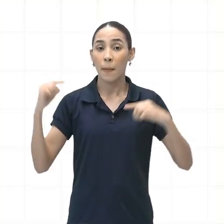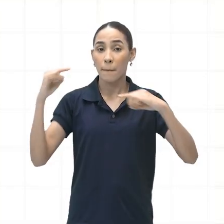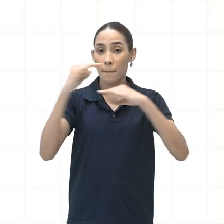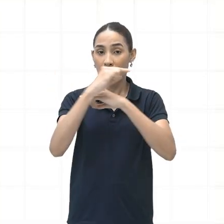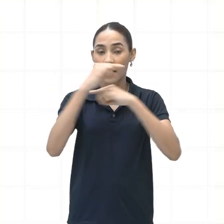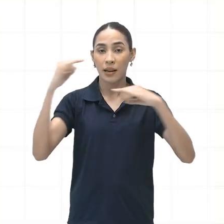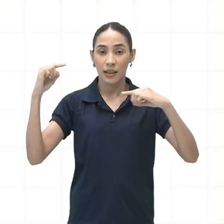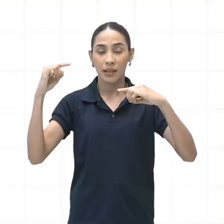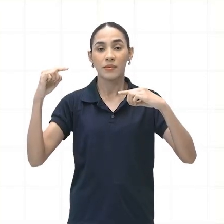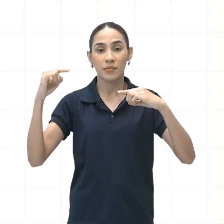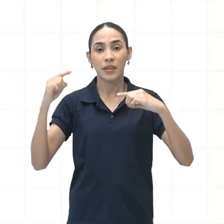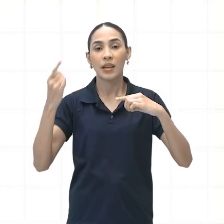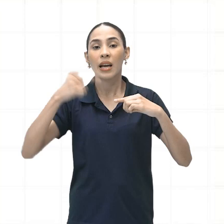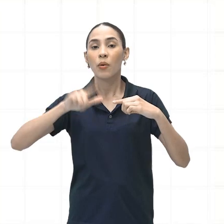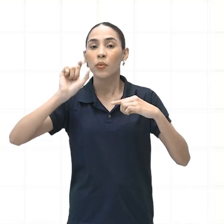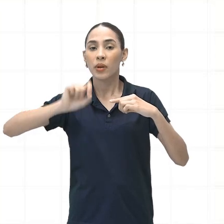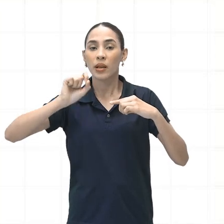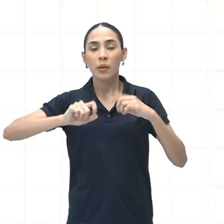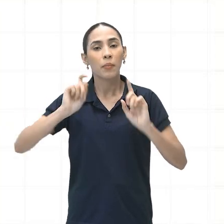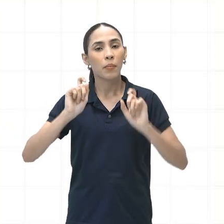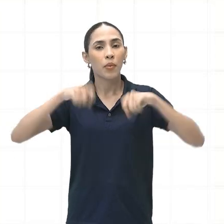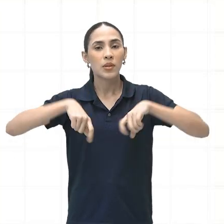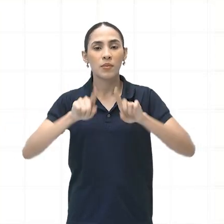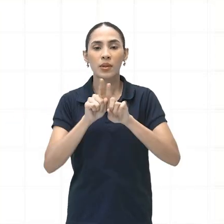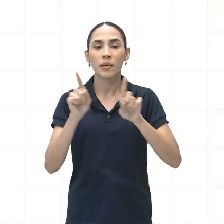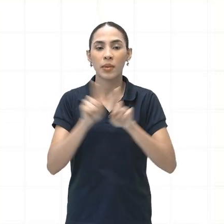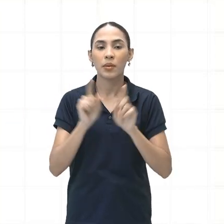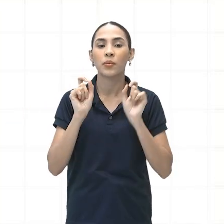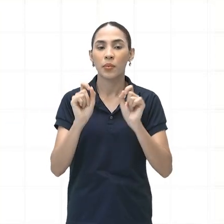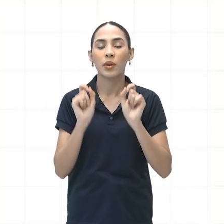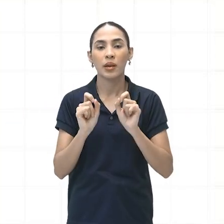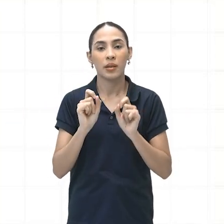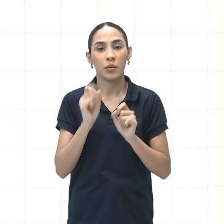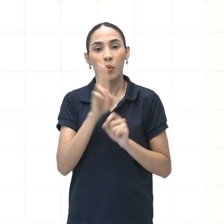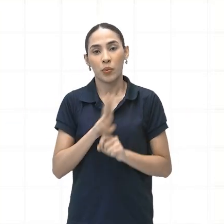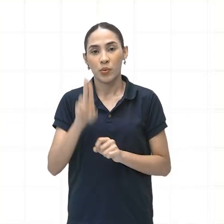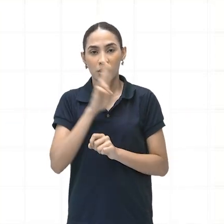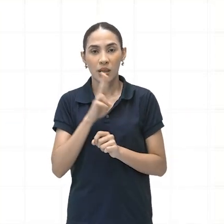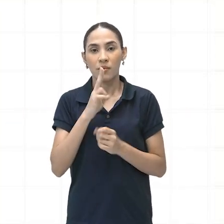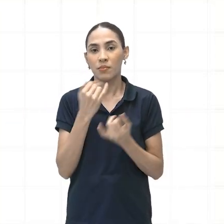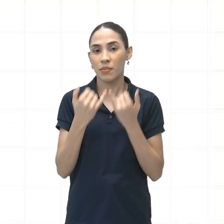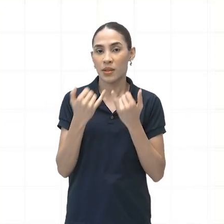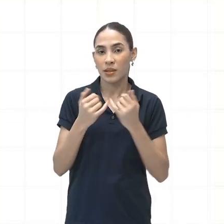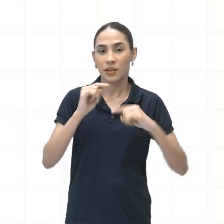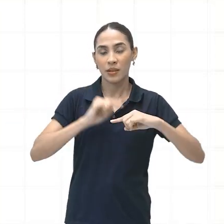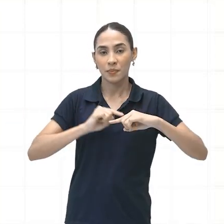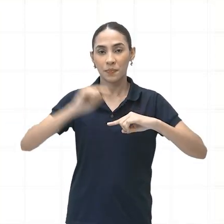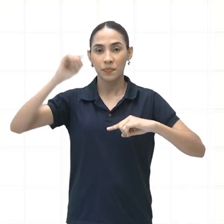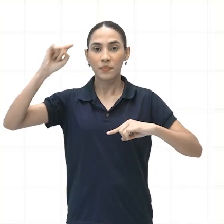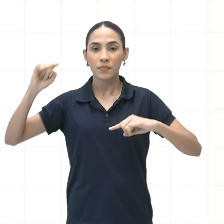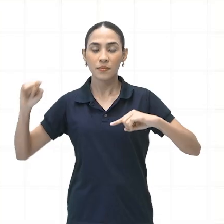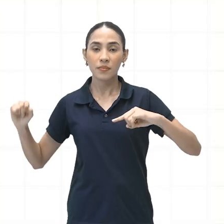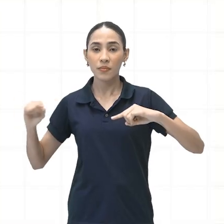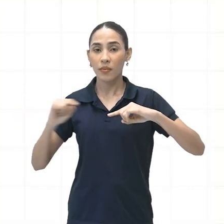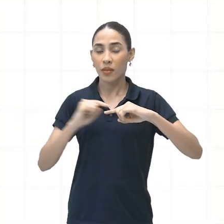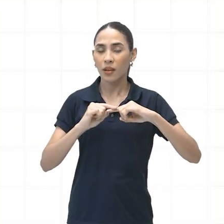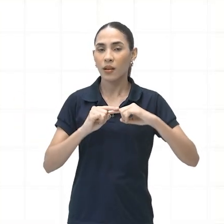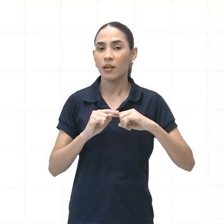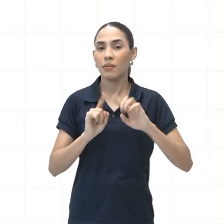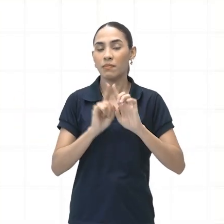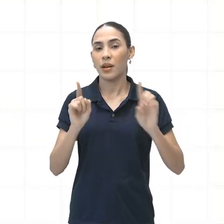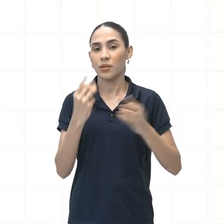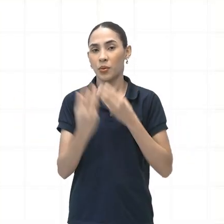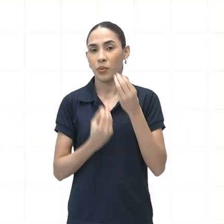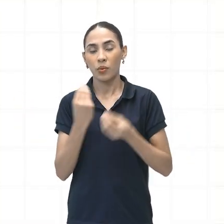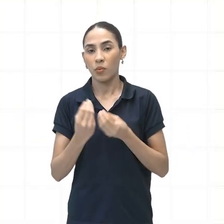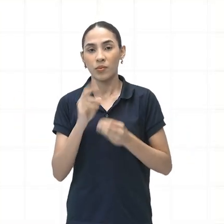paralelidade que foi possível também ele aplicar a semelhança de triângulos. Mas de que